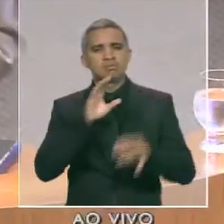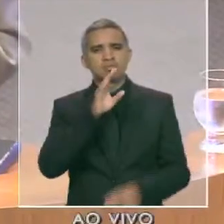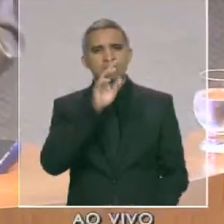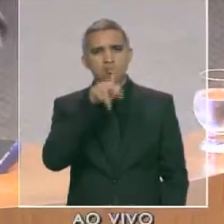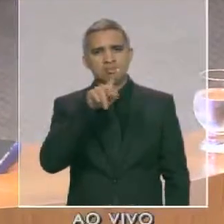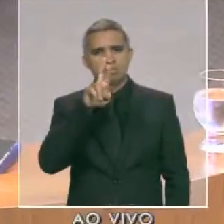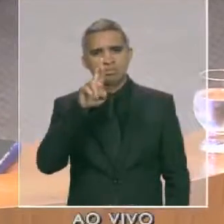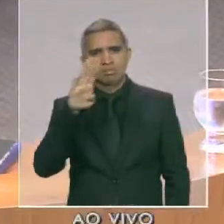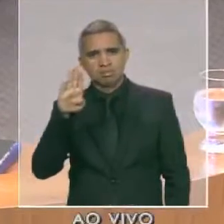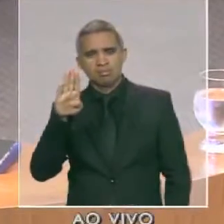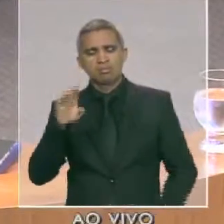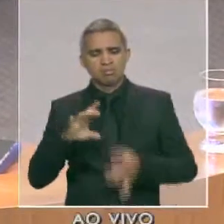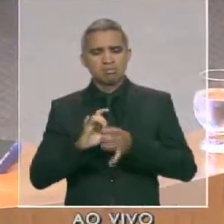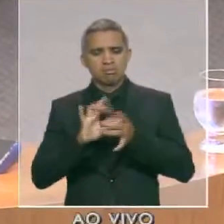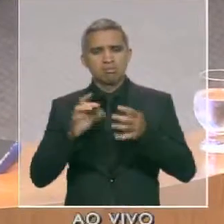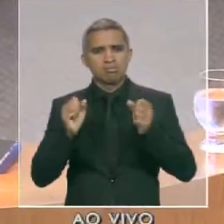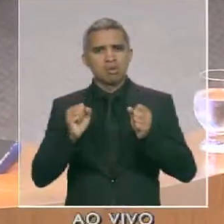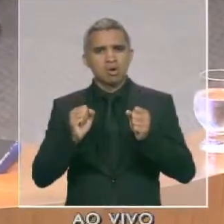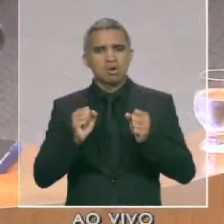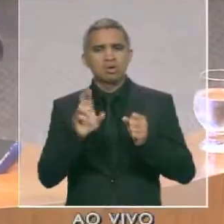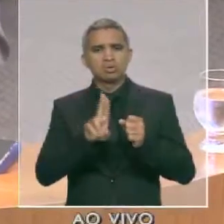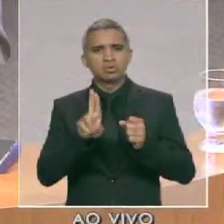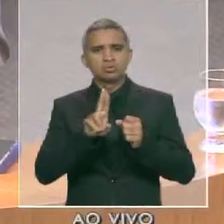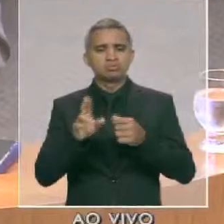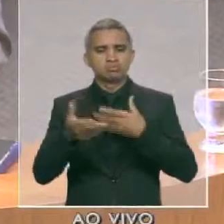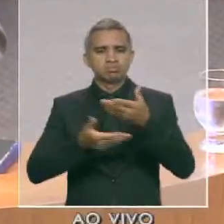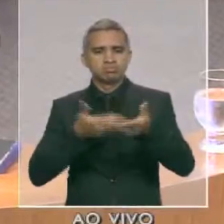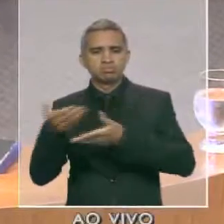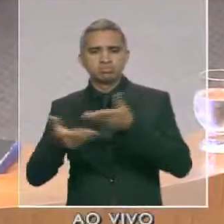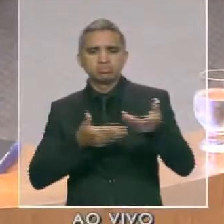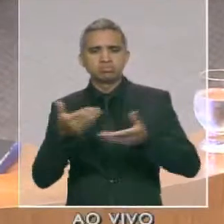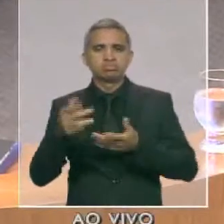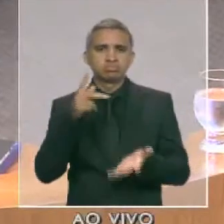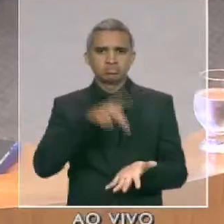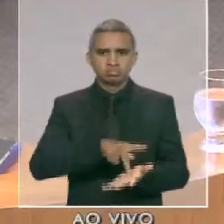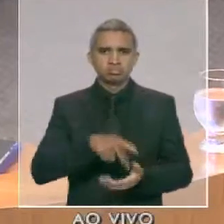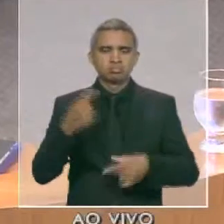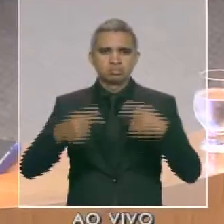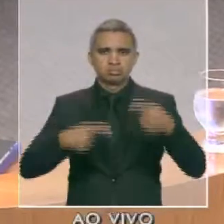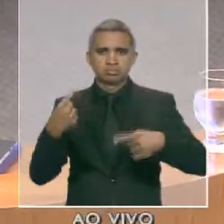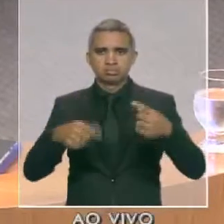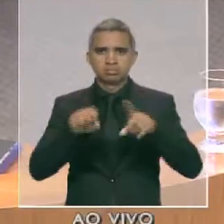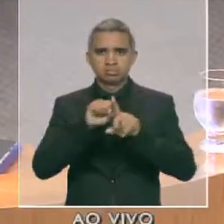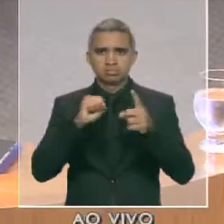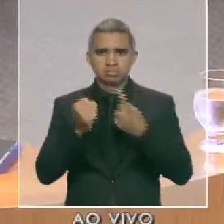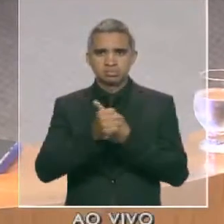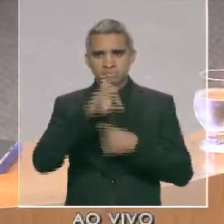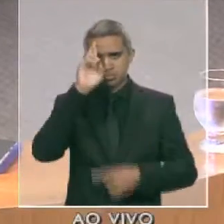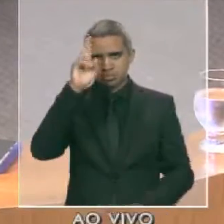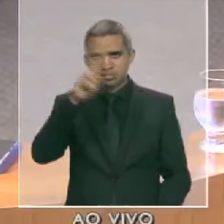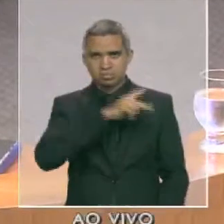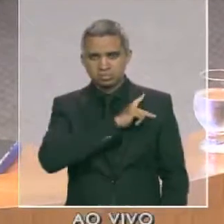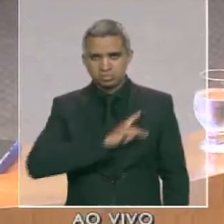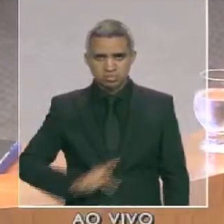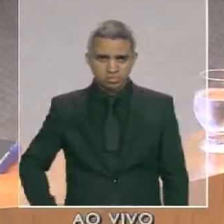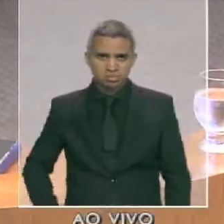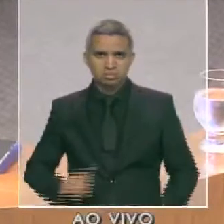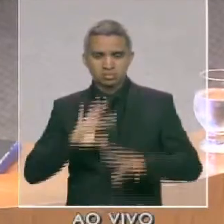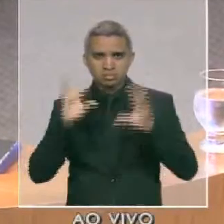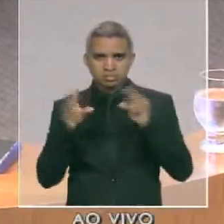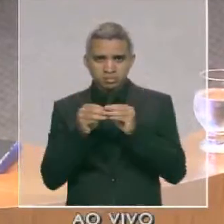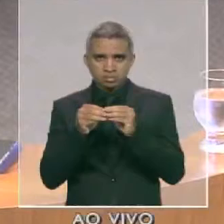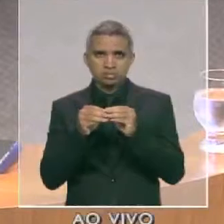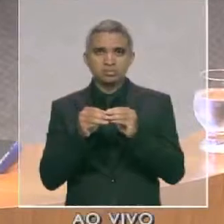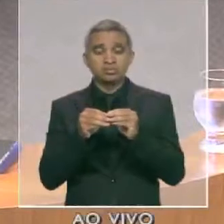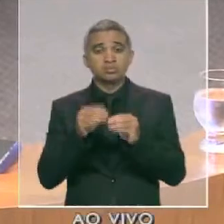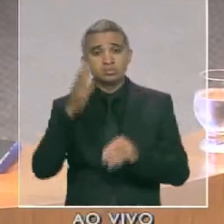juntos, fazer esta que é a verdadeira política, que é a política social. Então, senhor presidente, só para concluir, eu sei que eu até